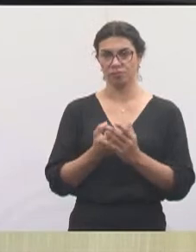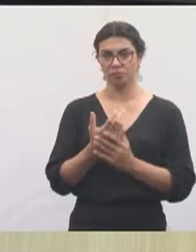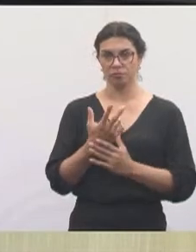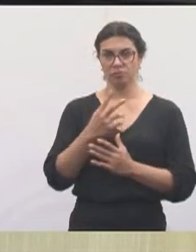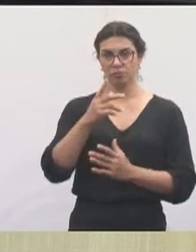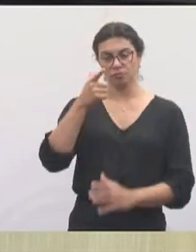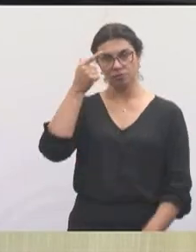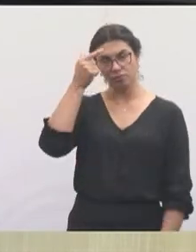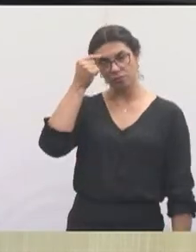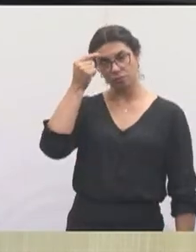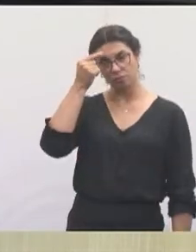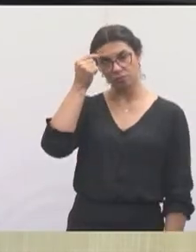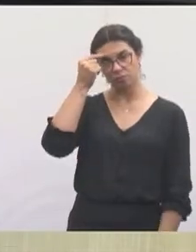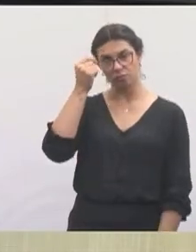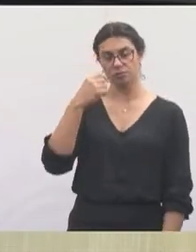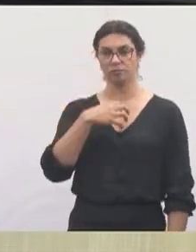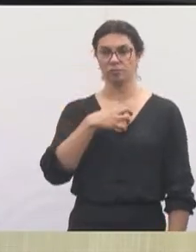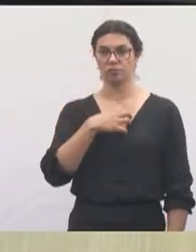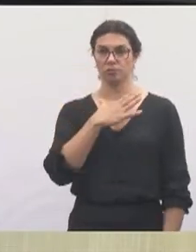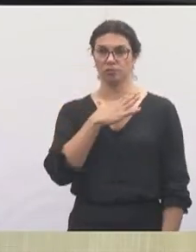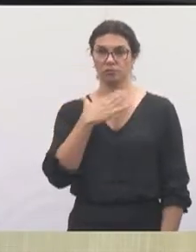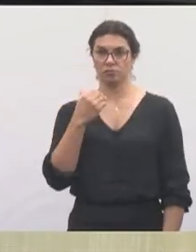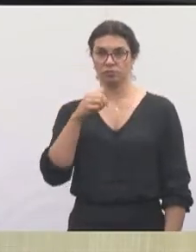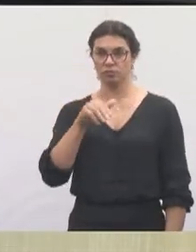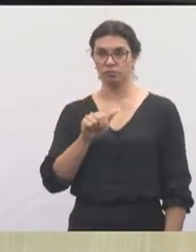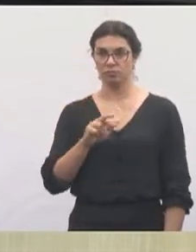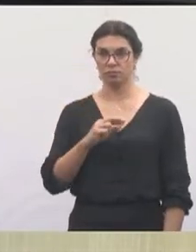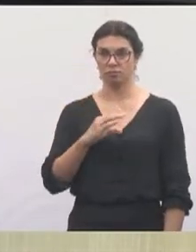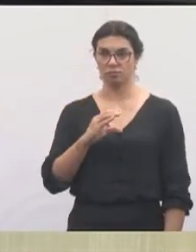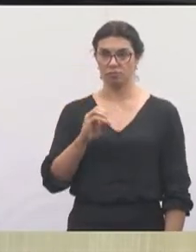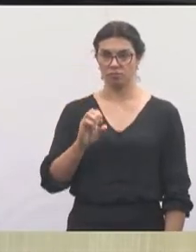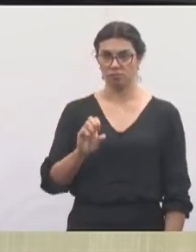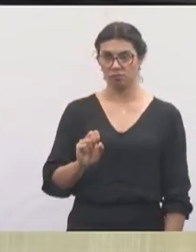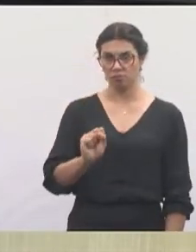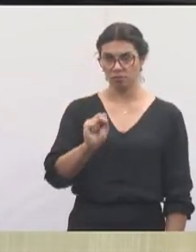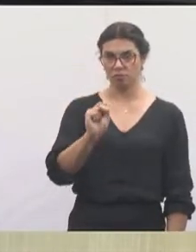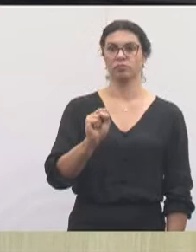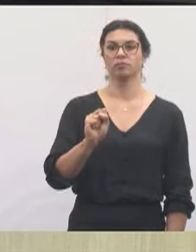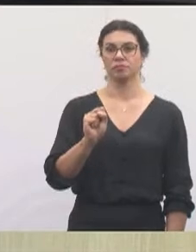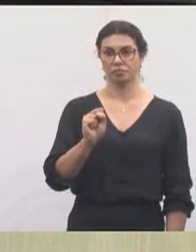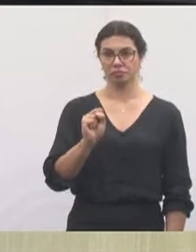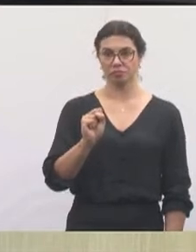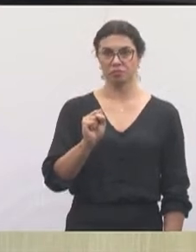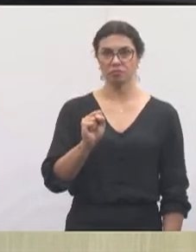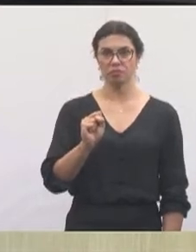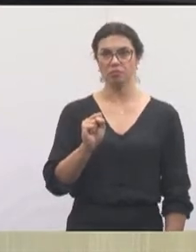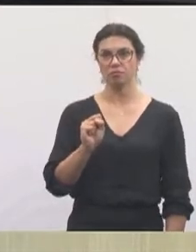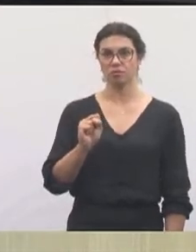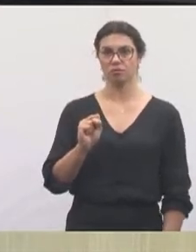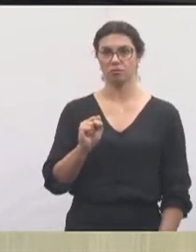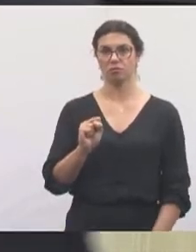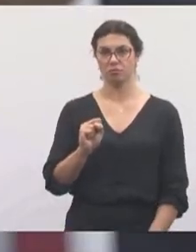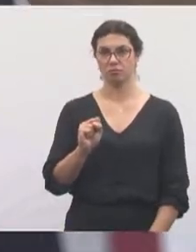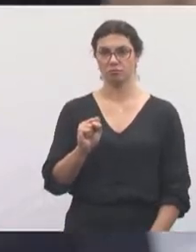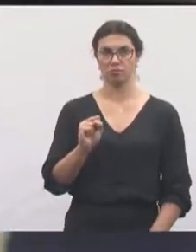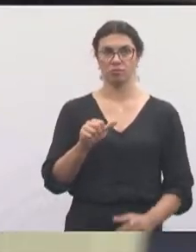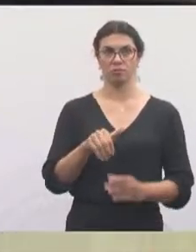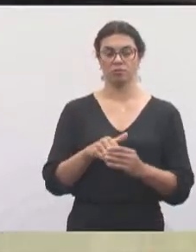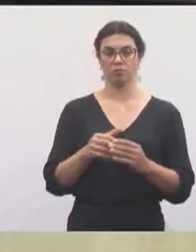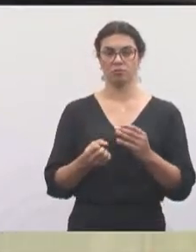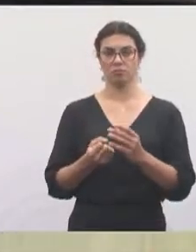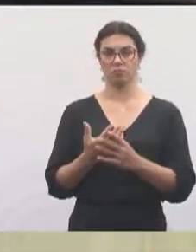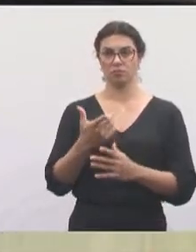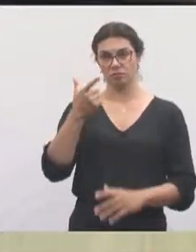sasque pesar pelo oferecimento de Marcos Paulo caneu marua voto formulado pelo vereador